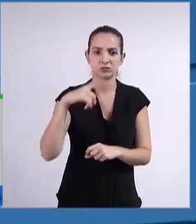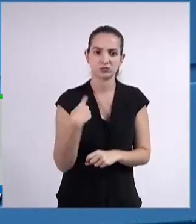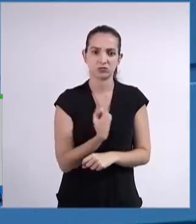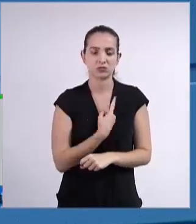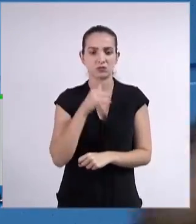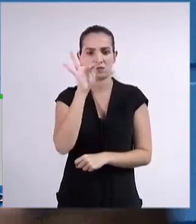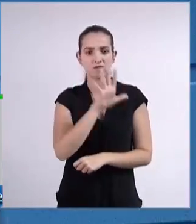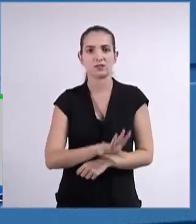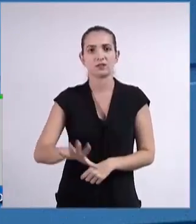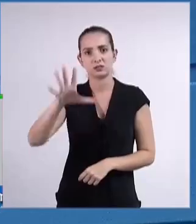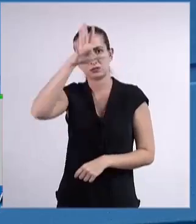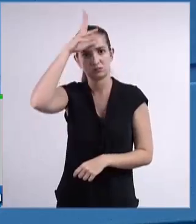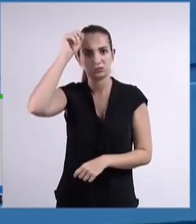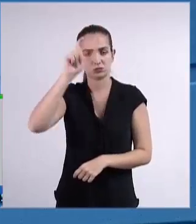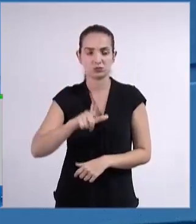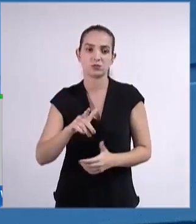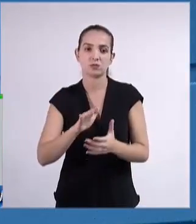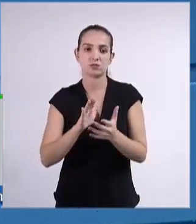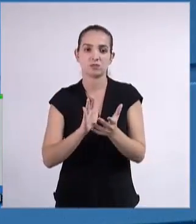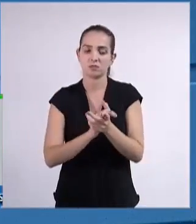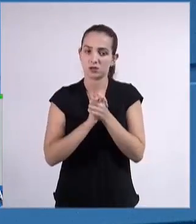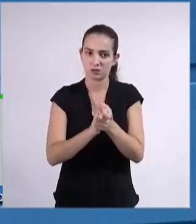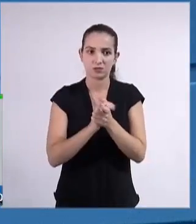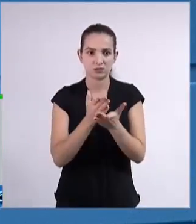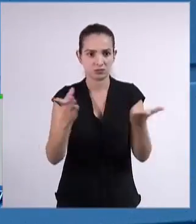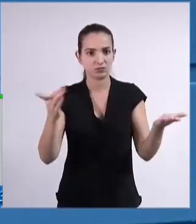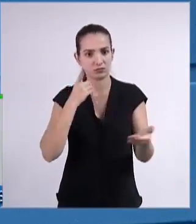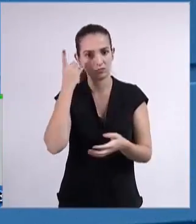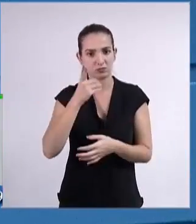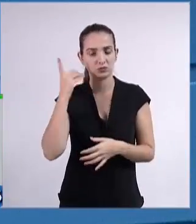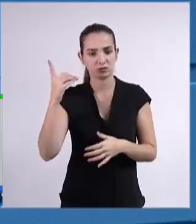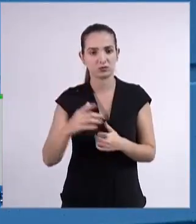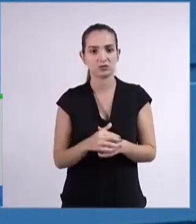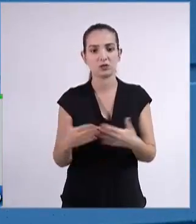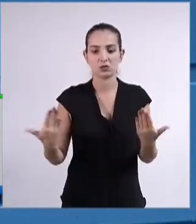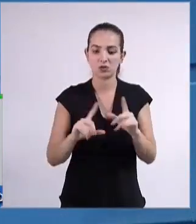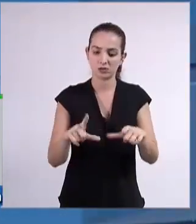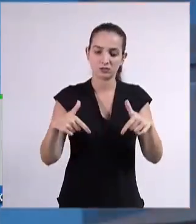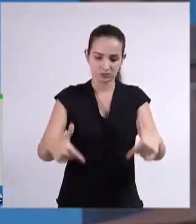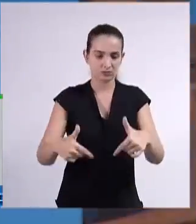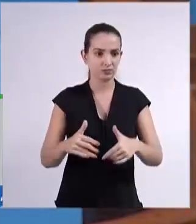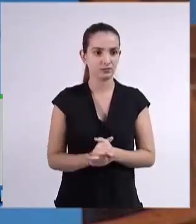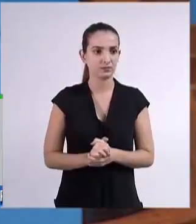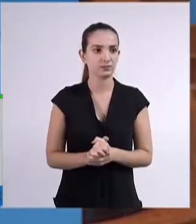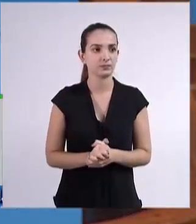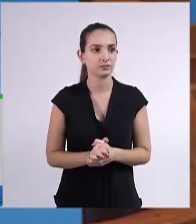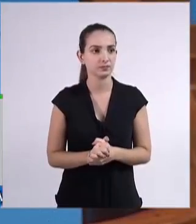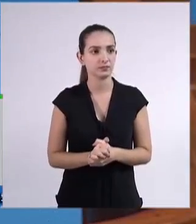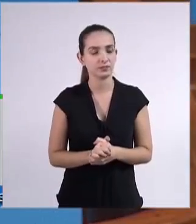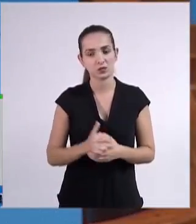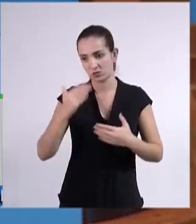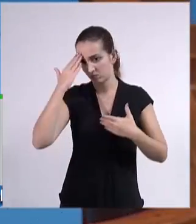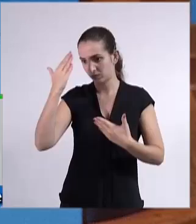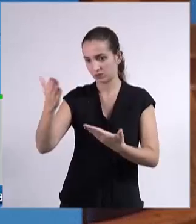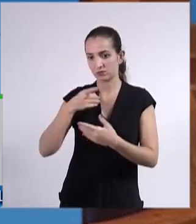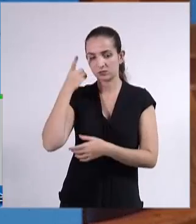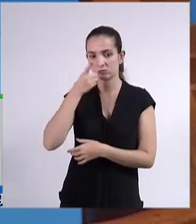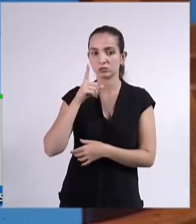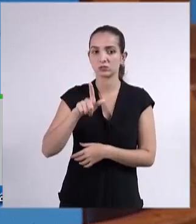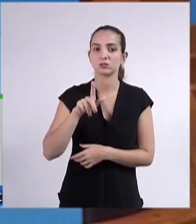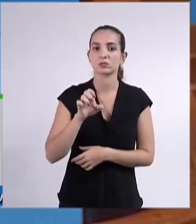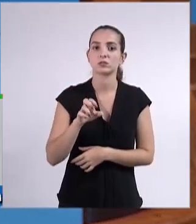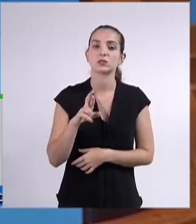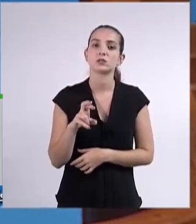nossa Federação de Mato Grosso do Sul. Parabéns, deputado. Conte com esse deputado nessa batalha. Muito obrigado, deputado Gerson Claro.